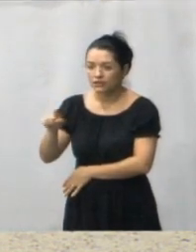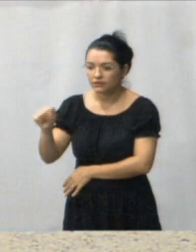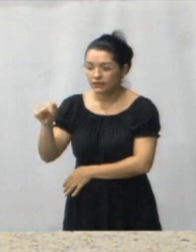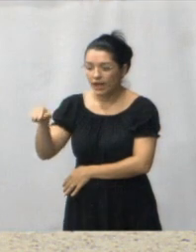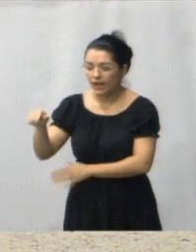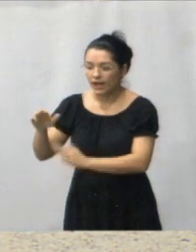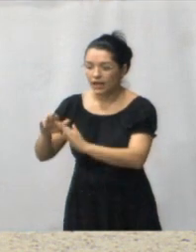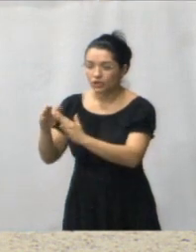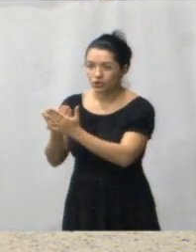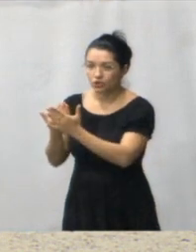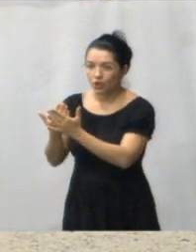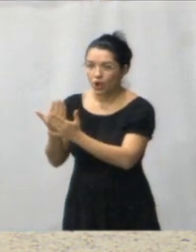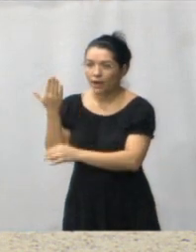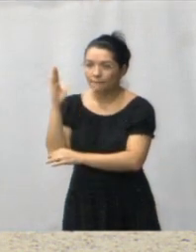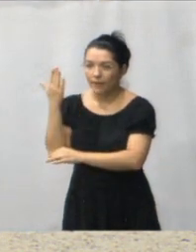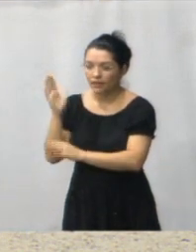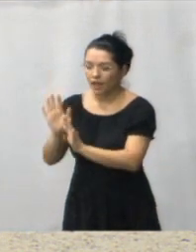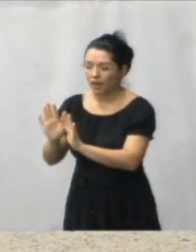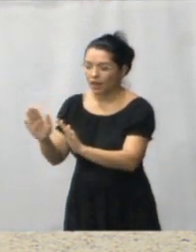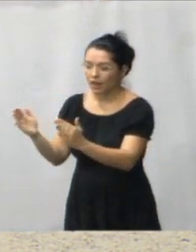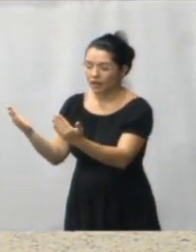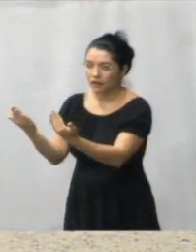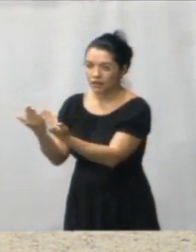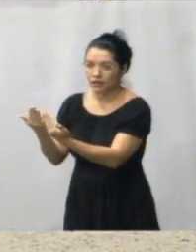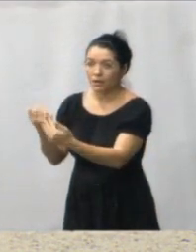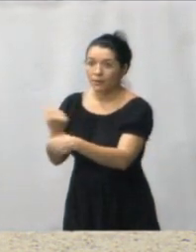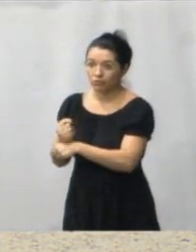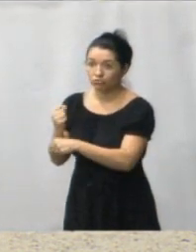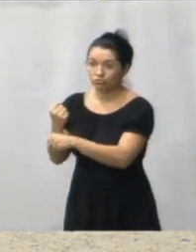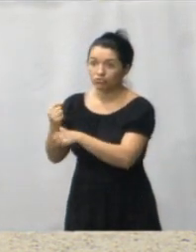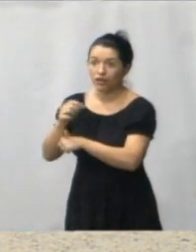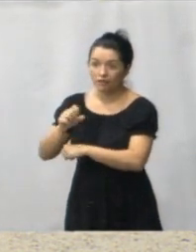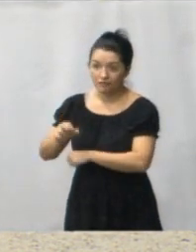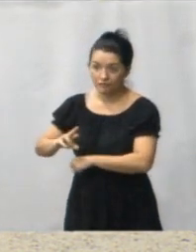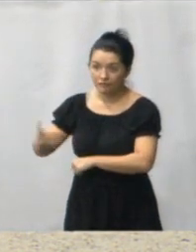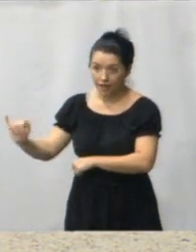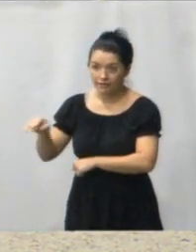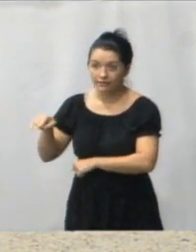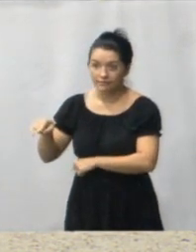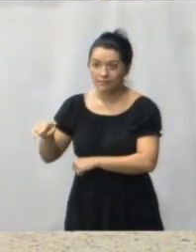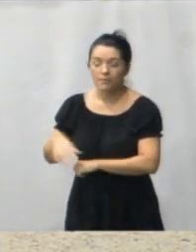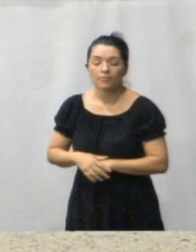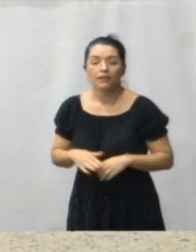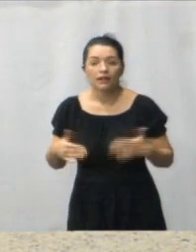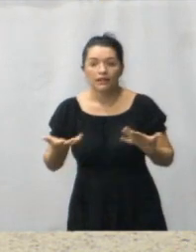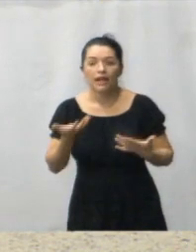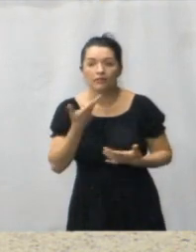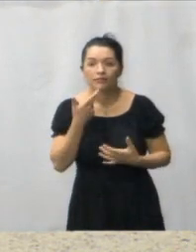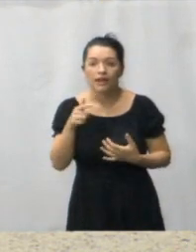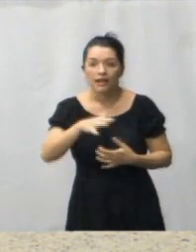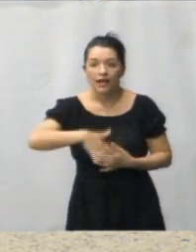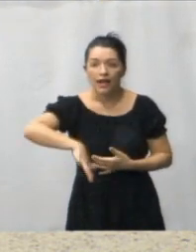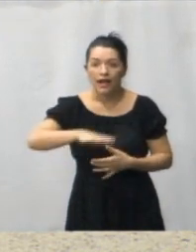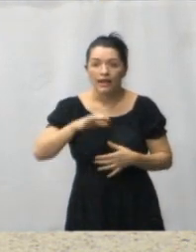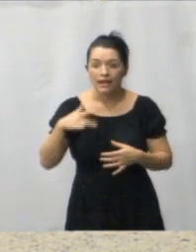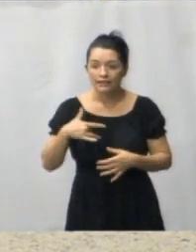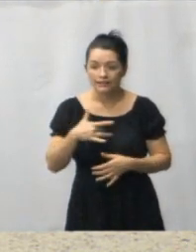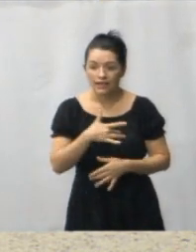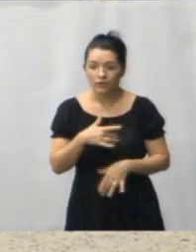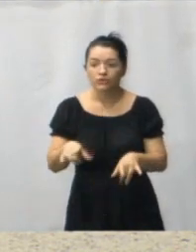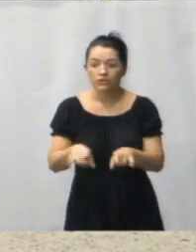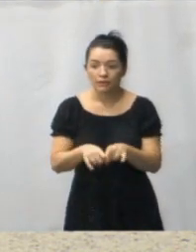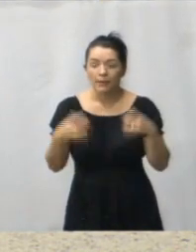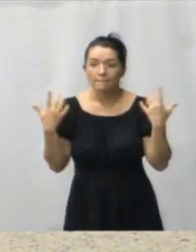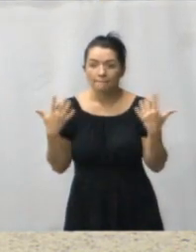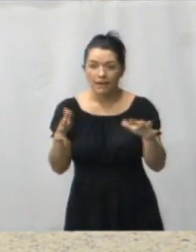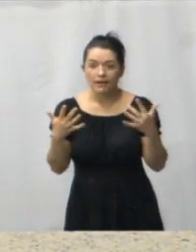à educação, isso a gente tem que parabenizar e agradecer. Quero aqui também falar da saúde, parabenizar, apesar das dificuldades